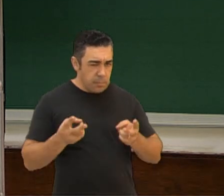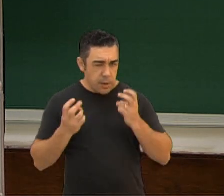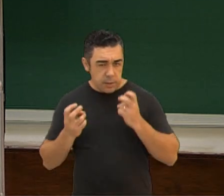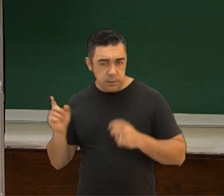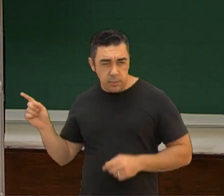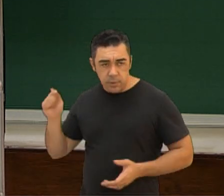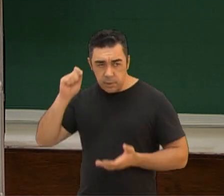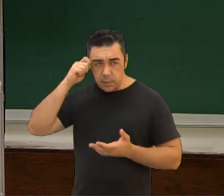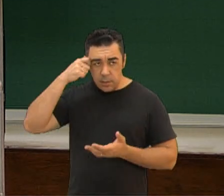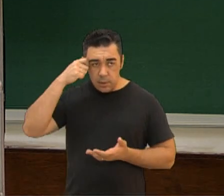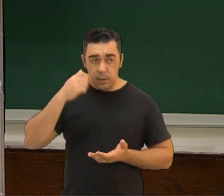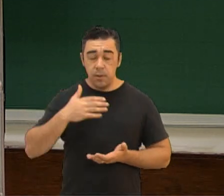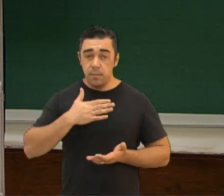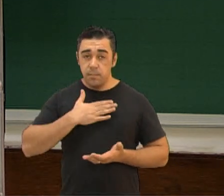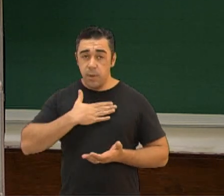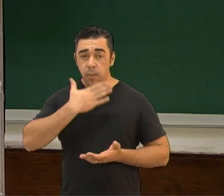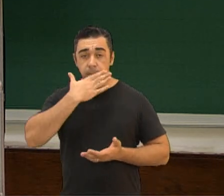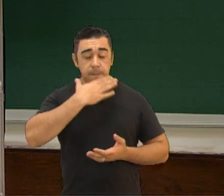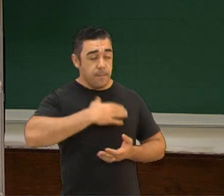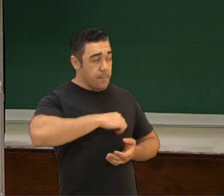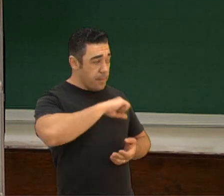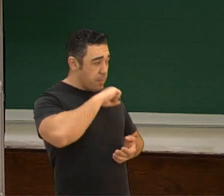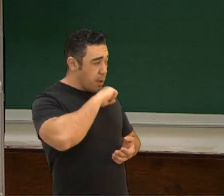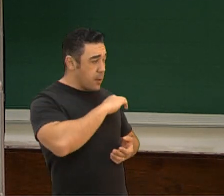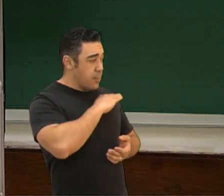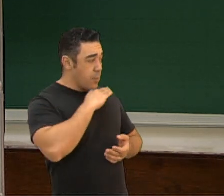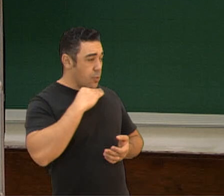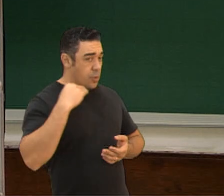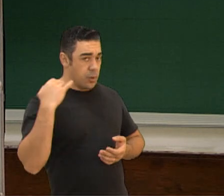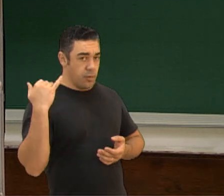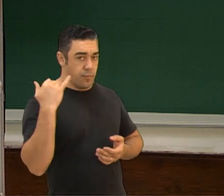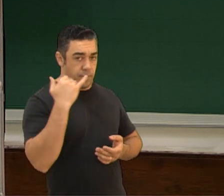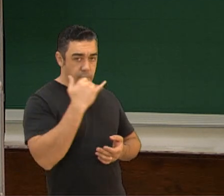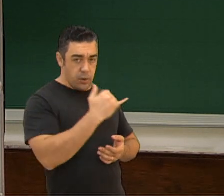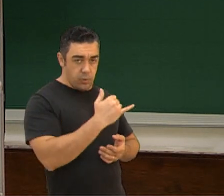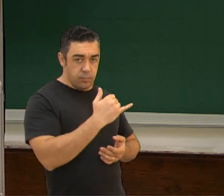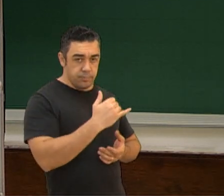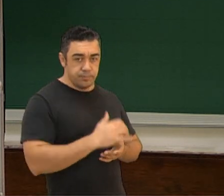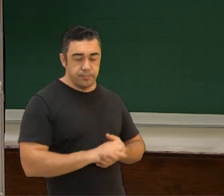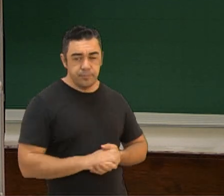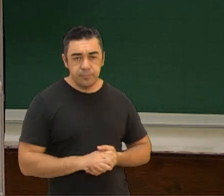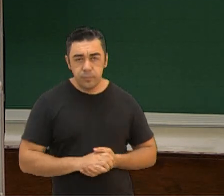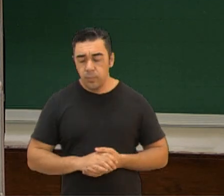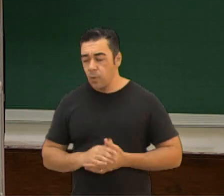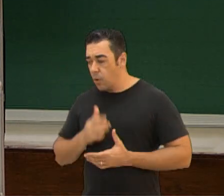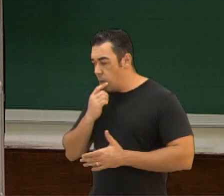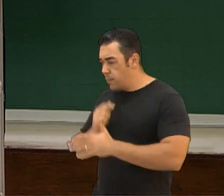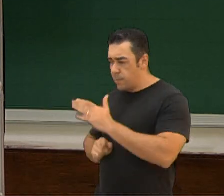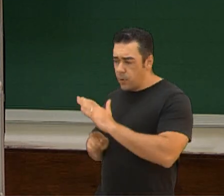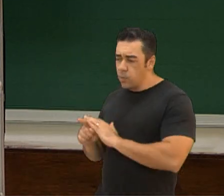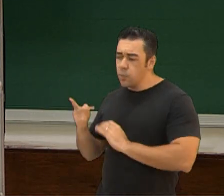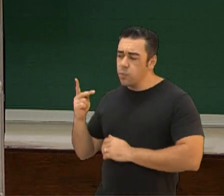está negritado. Meu pai está morto, disse Aladim ao mercador. E sua mãe, como está?